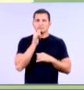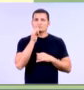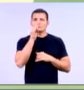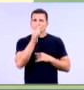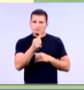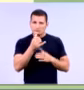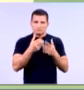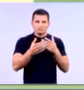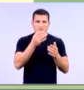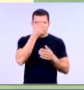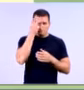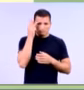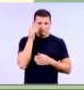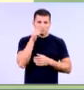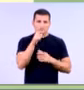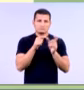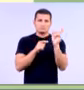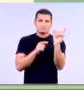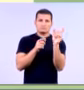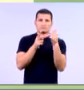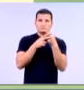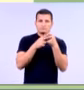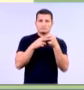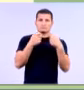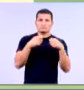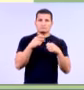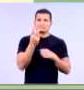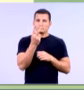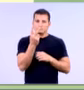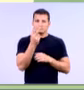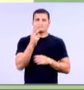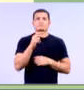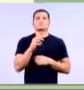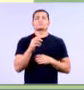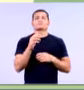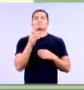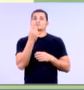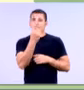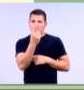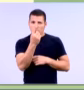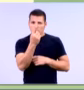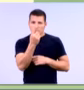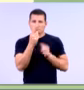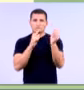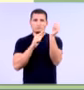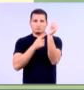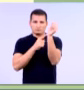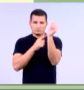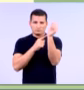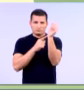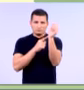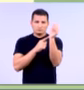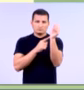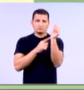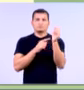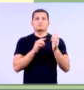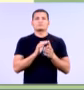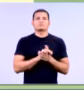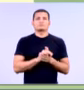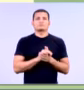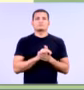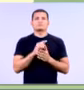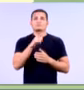avisar alguém, esse verbo exige dois complementos, um com preposição, tornando-se intransitivo, e com e